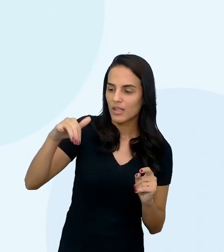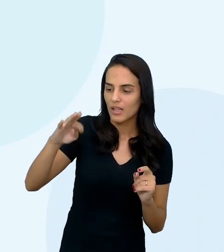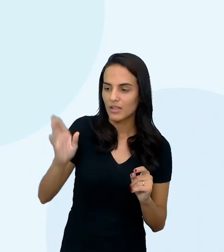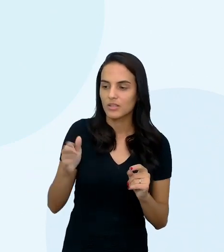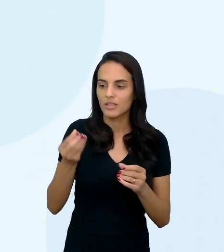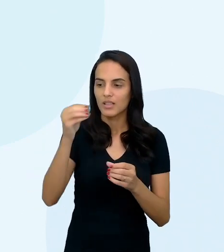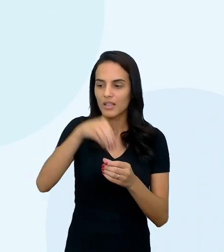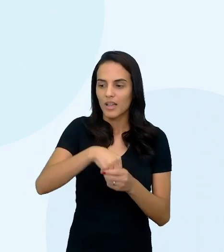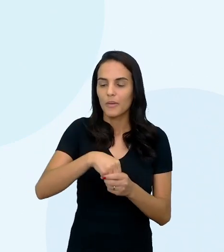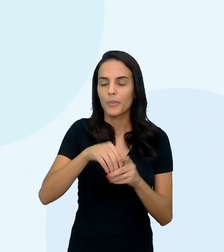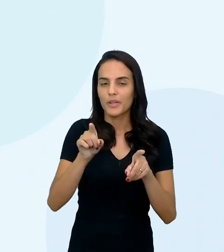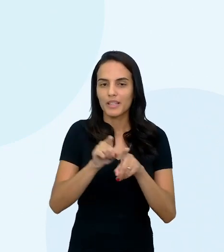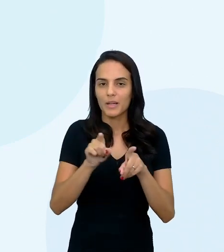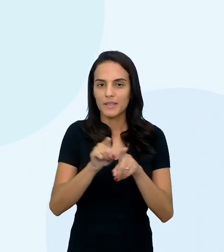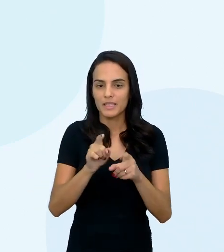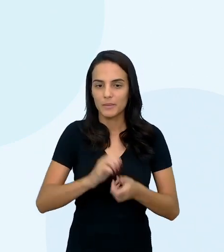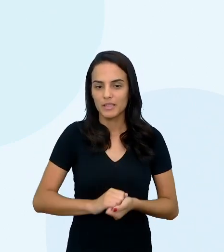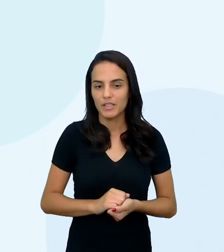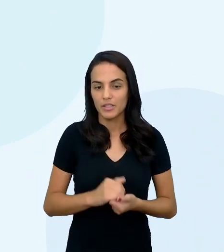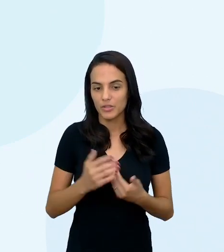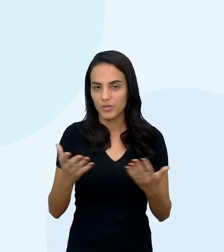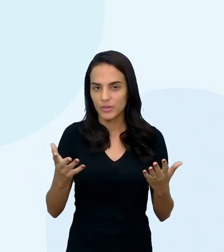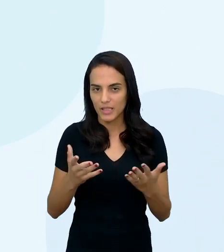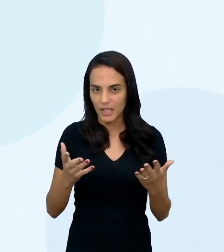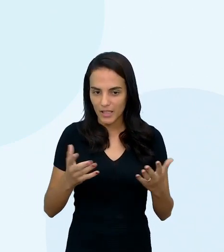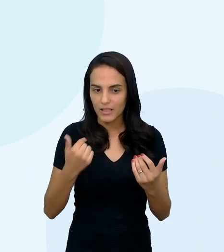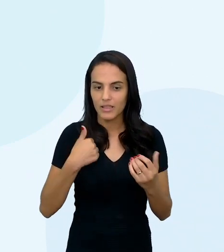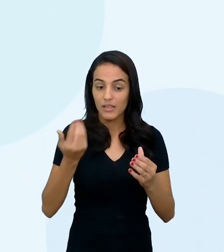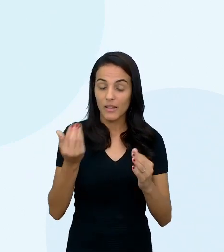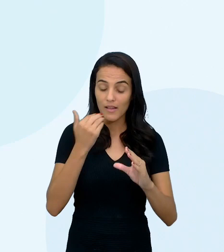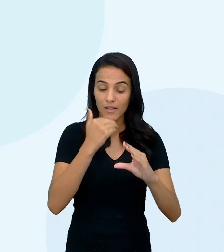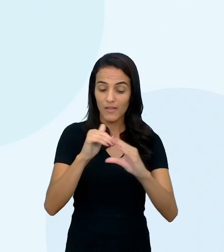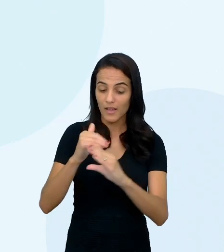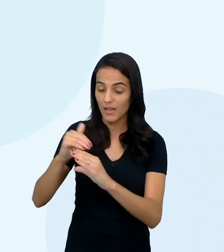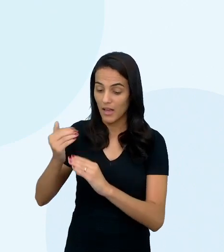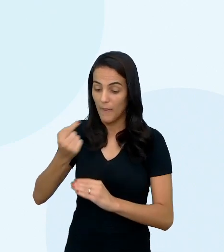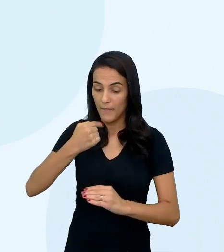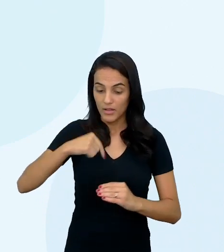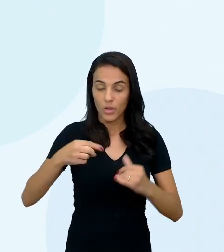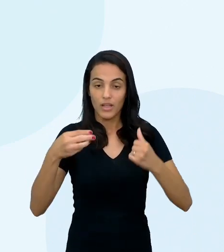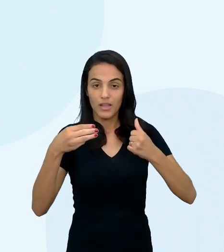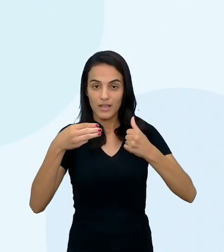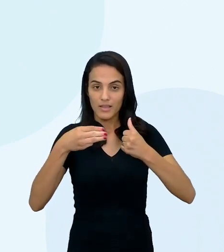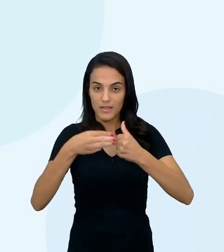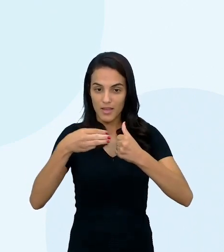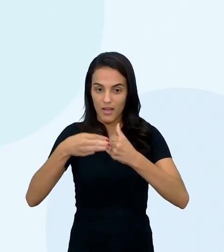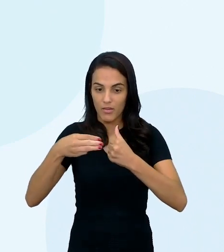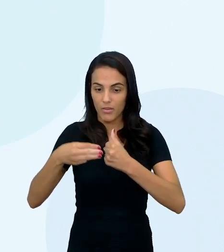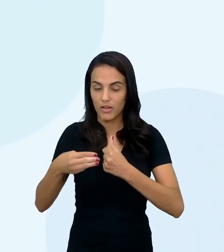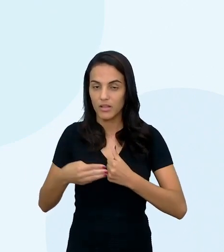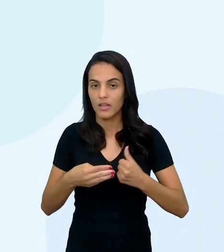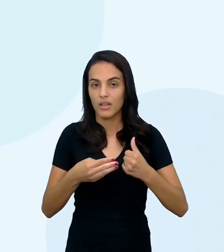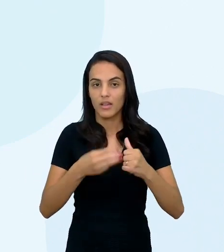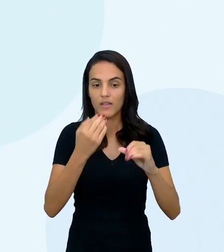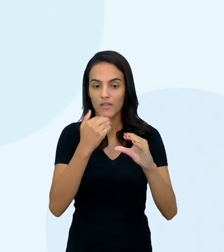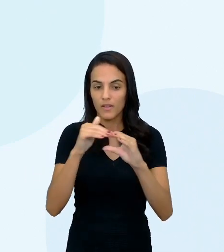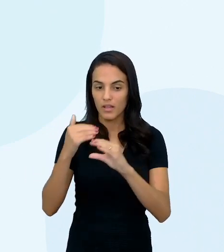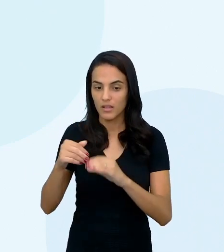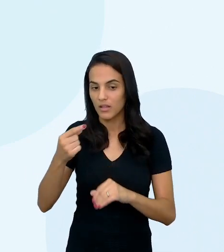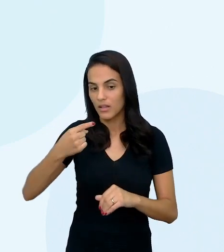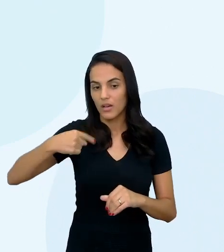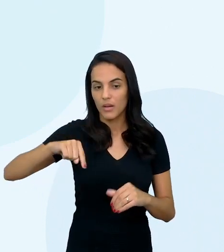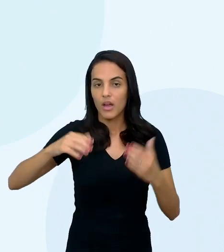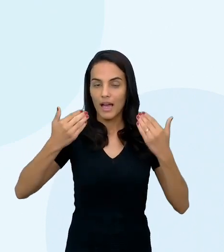dessas microvilosidades. E aí esses nutrientes são enviados para as nossas células, né, e enviados aí para o